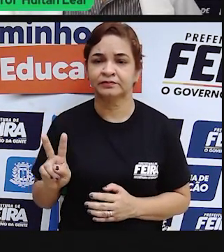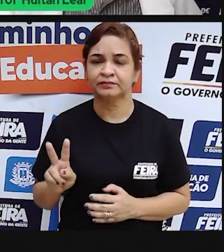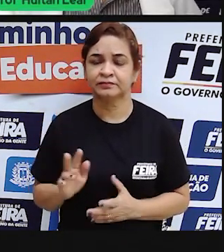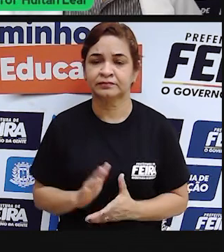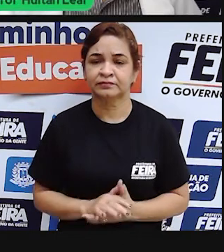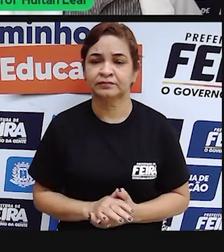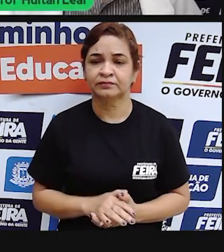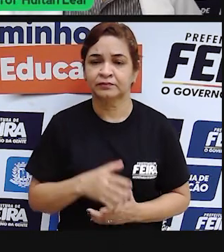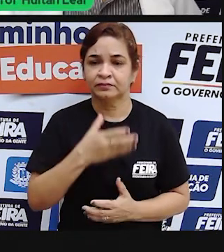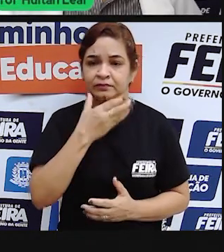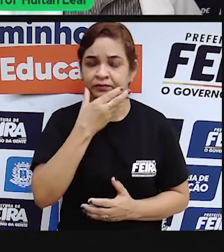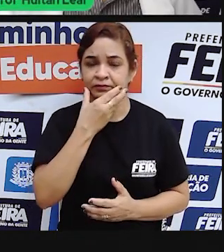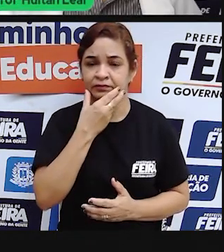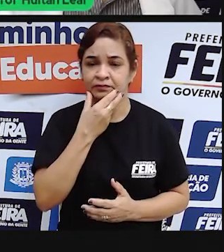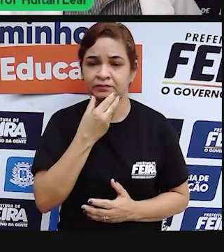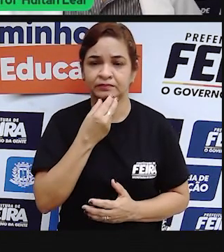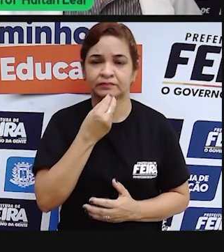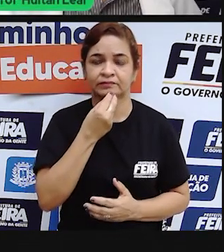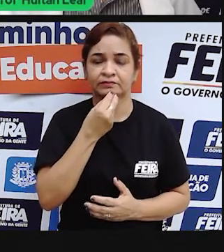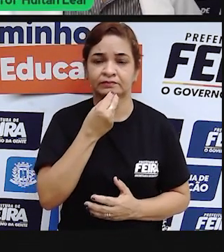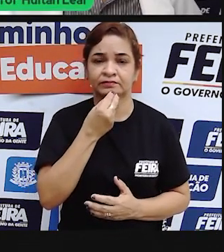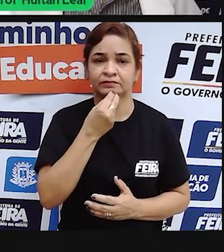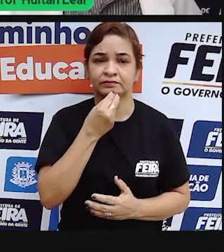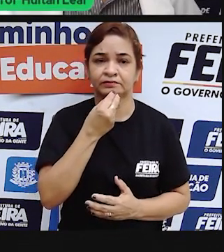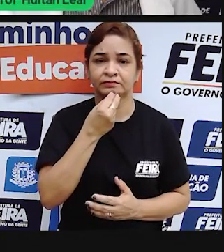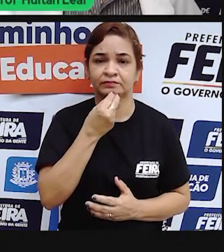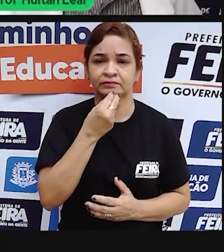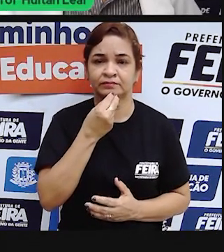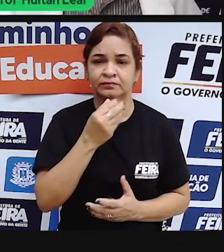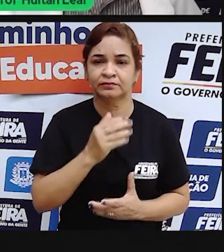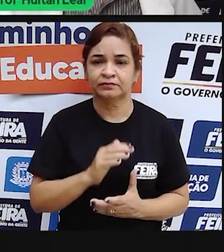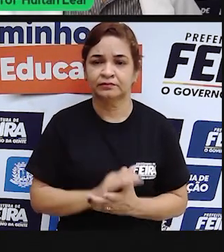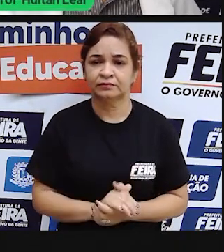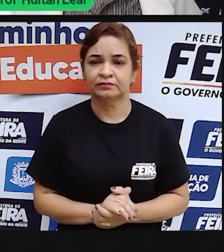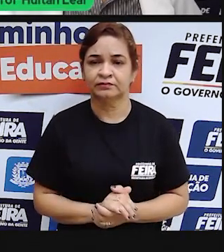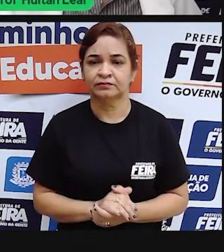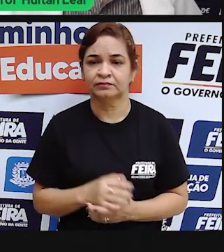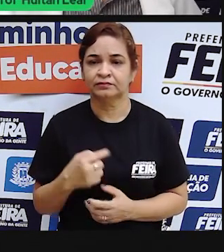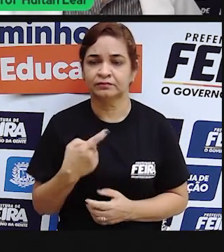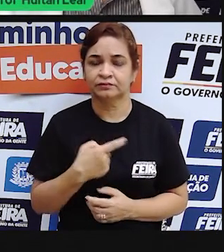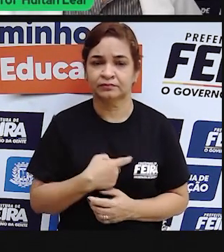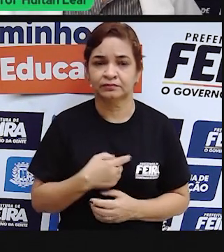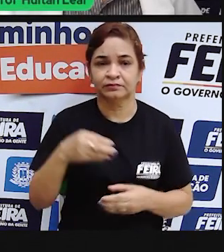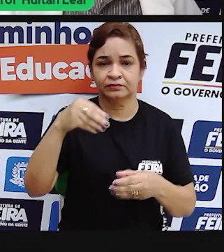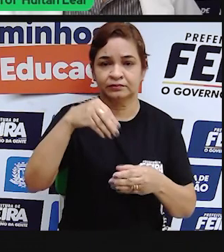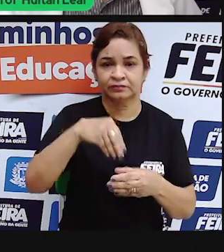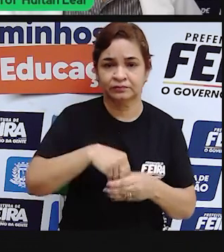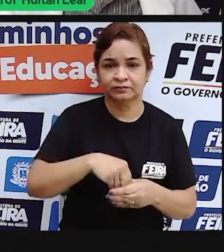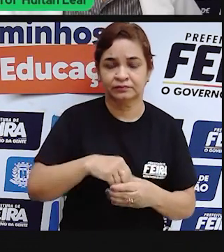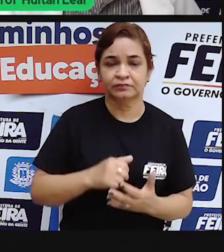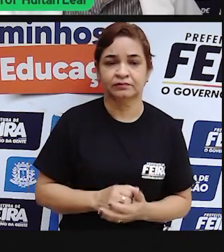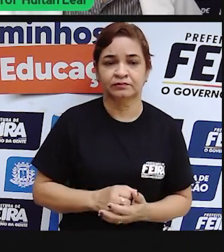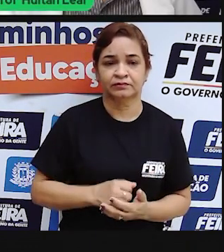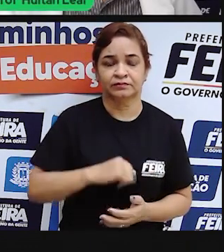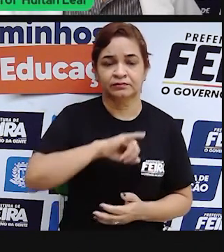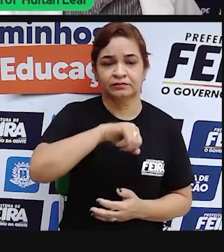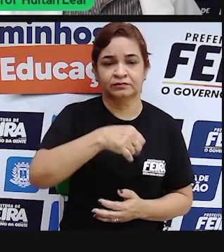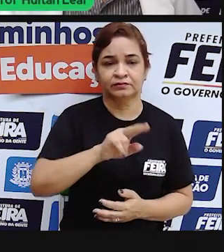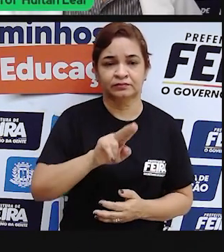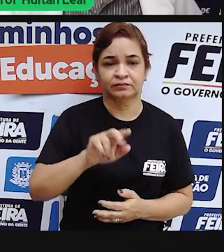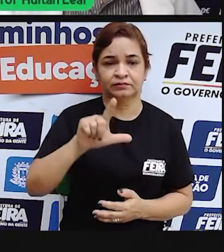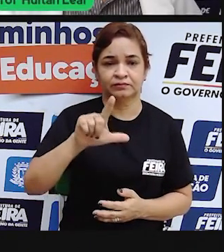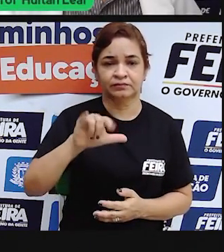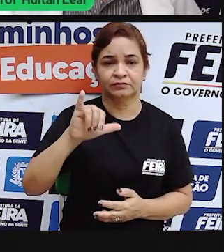Então, deputados e vereadores são substantivos. Júlia, traga-me